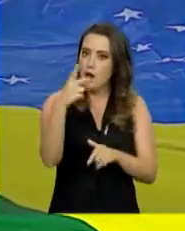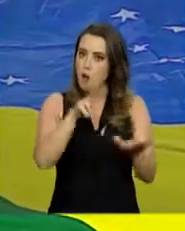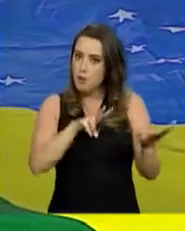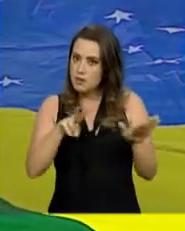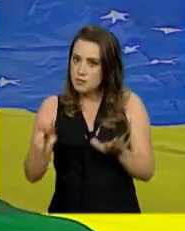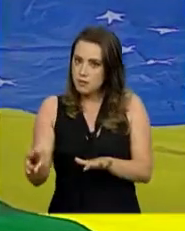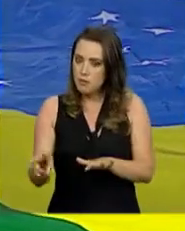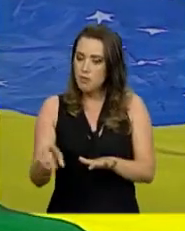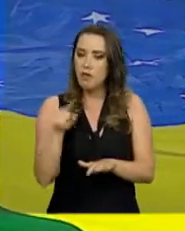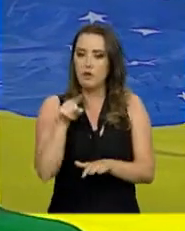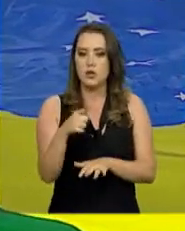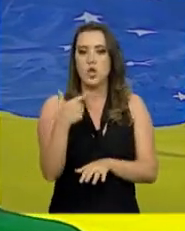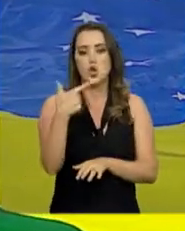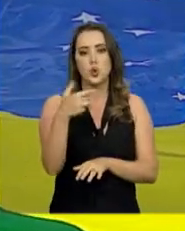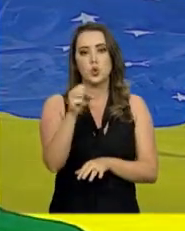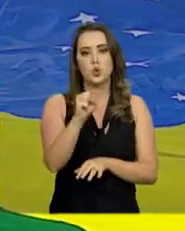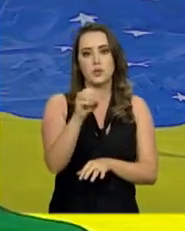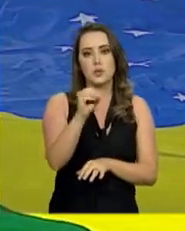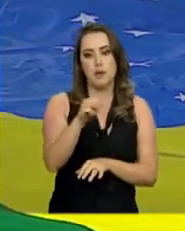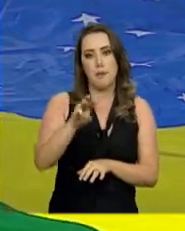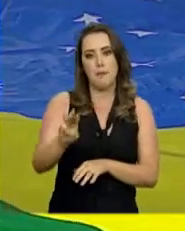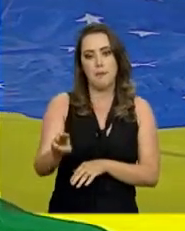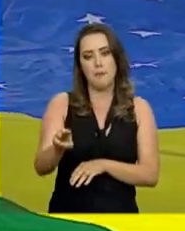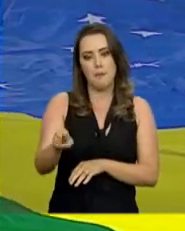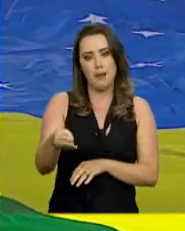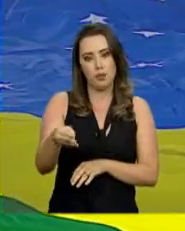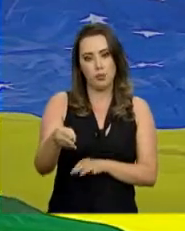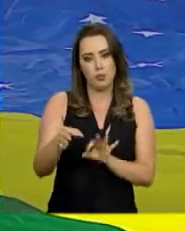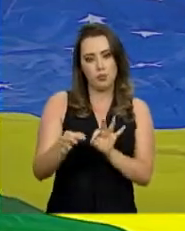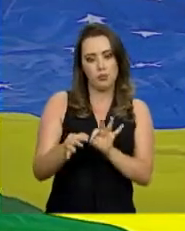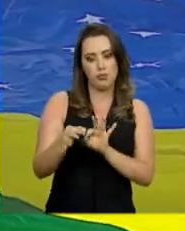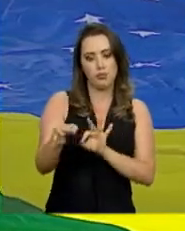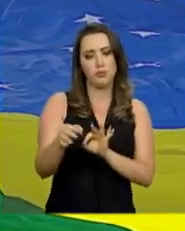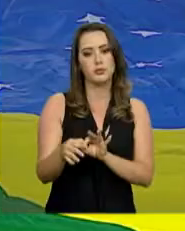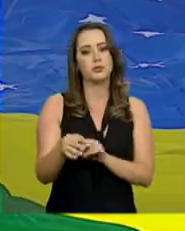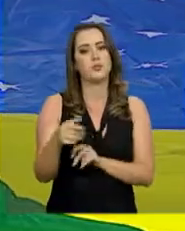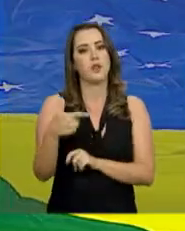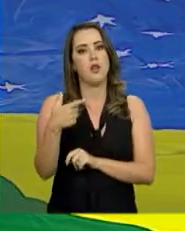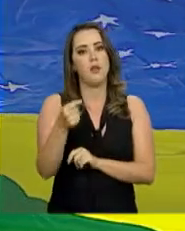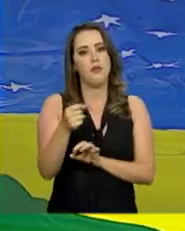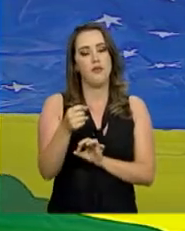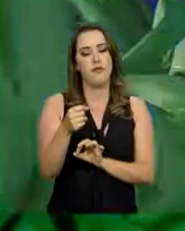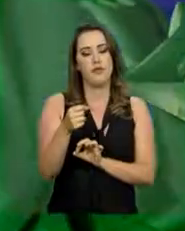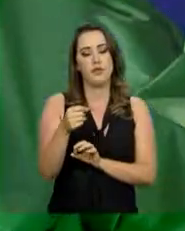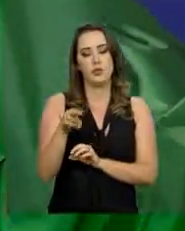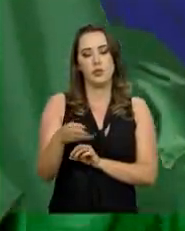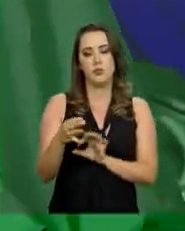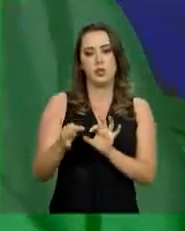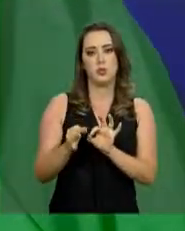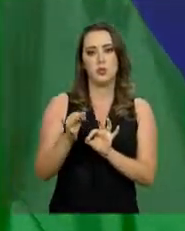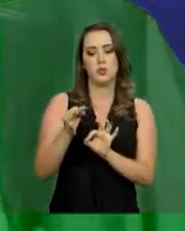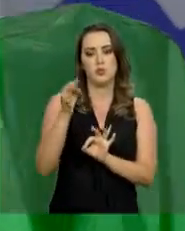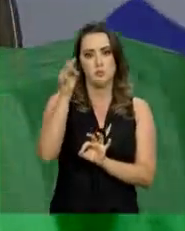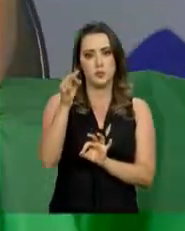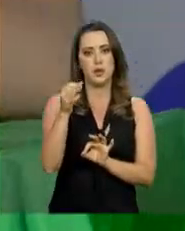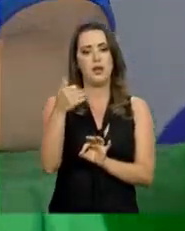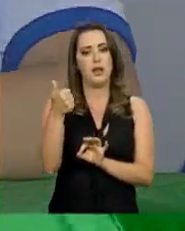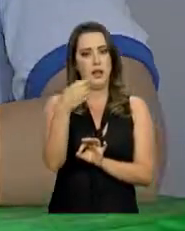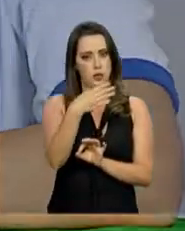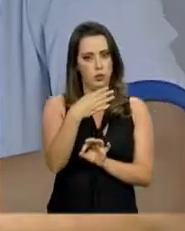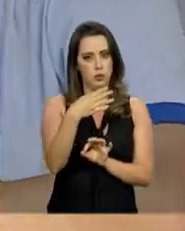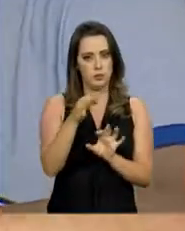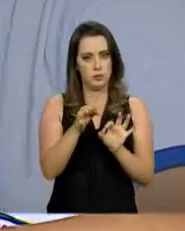280 metros quadrados, com 14 metros de altura e 20 metros de comprimento. Todas as medidas